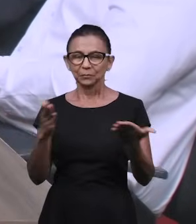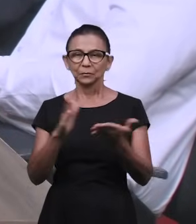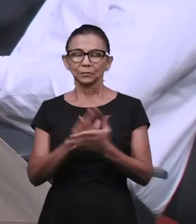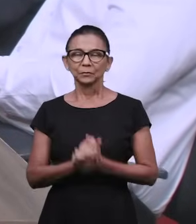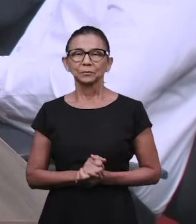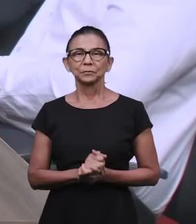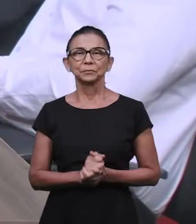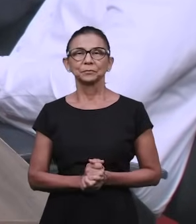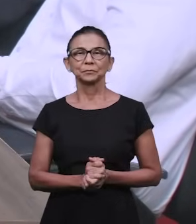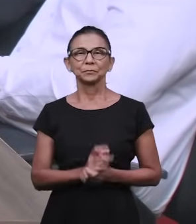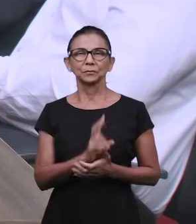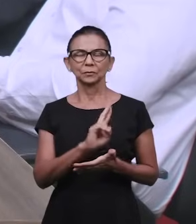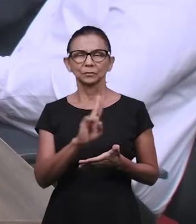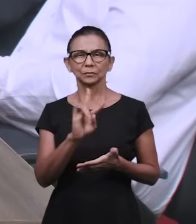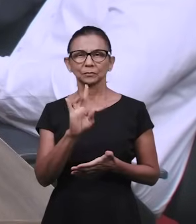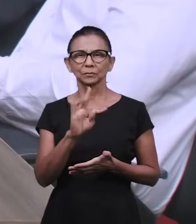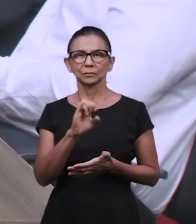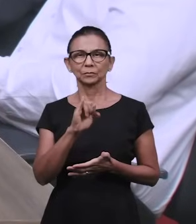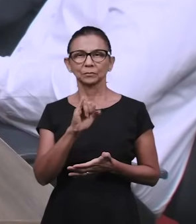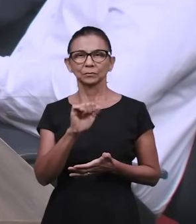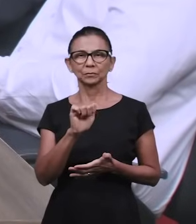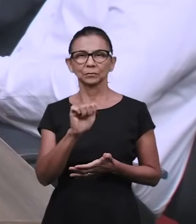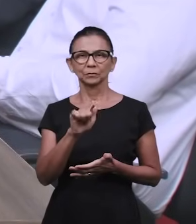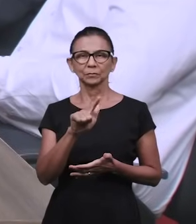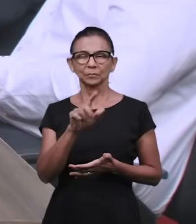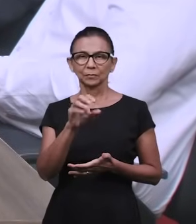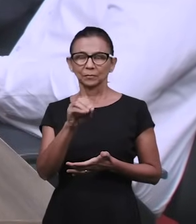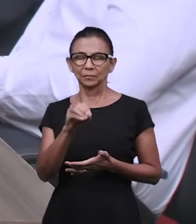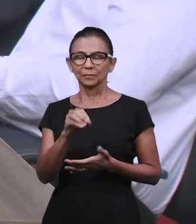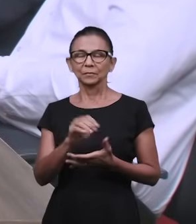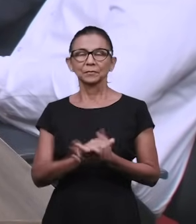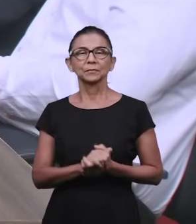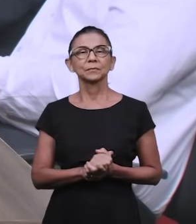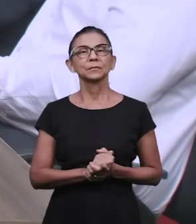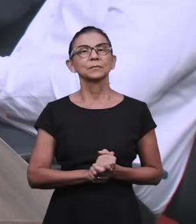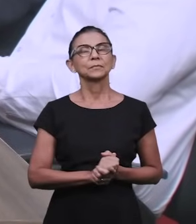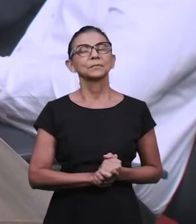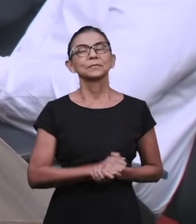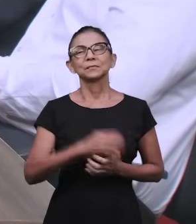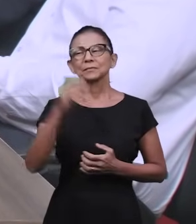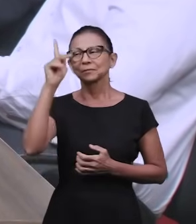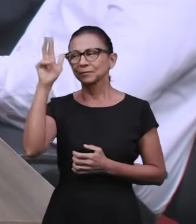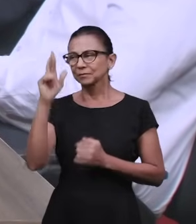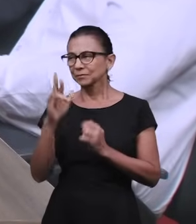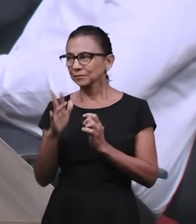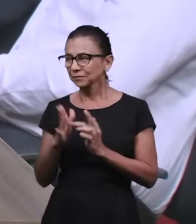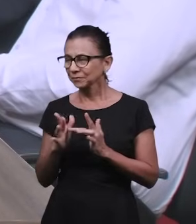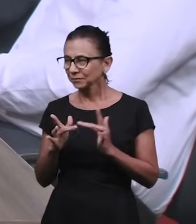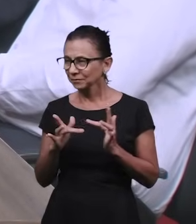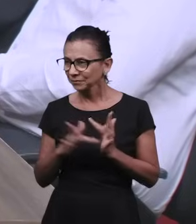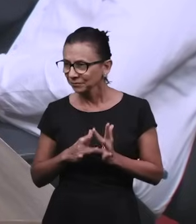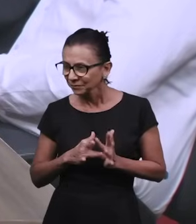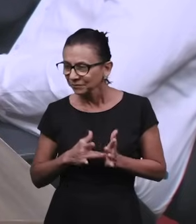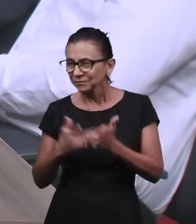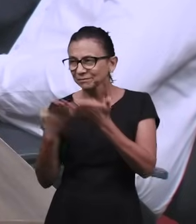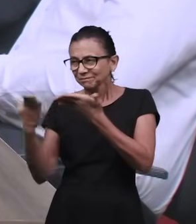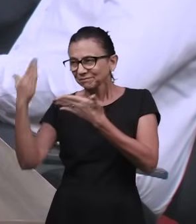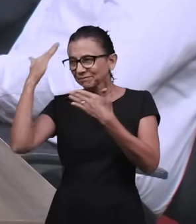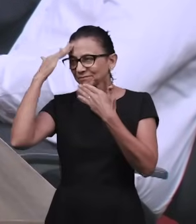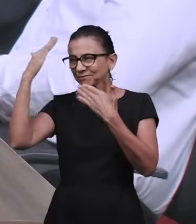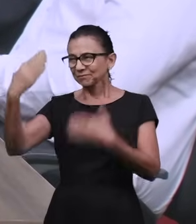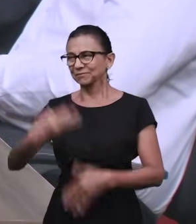Tiago. Amém. Paz do Senhor. Amém. Deus abençoe a todos, né? A paz do Senhor, foi muito bom. Paz do Senhor, Vinícius, obrigado pela sua participação.